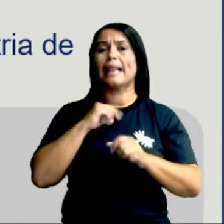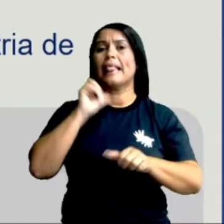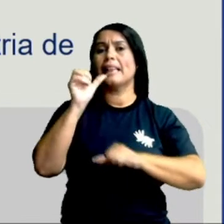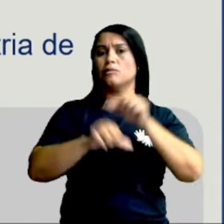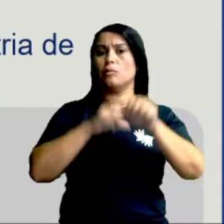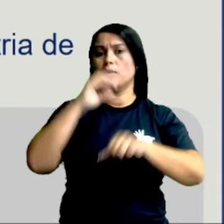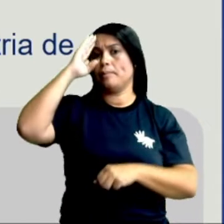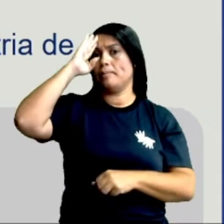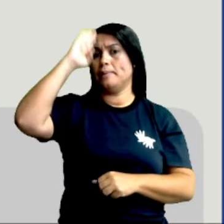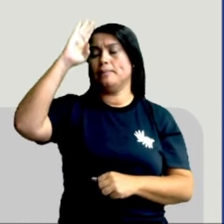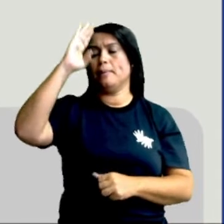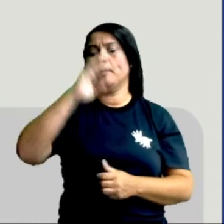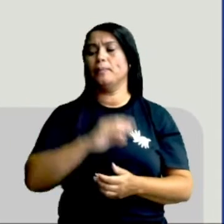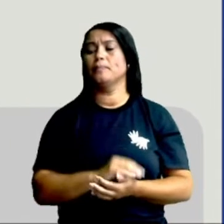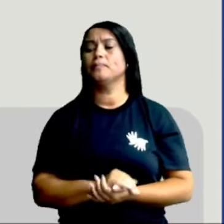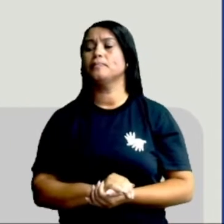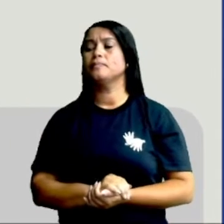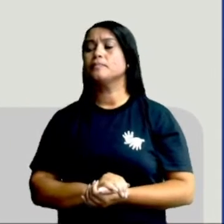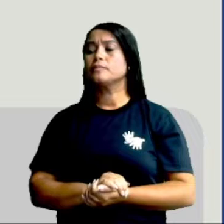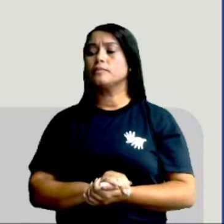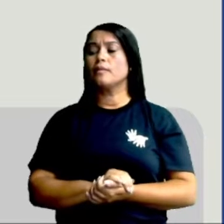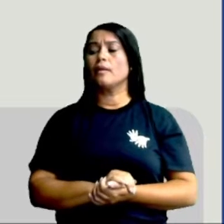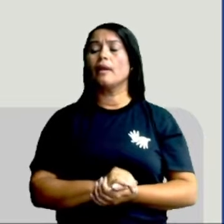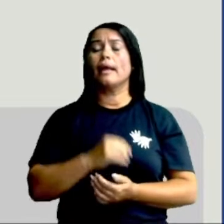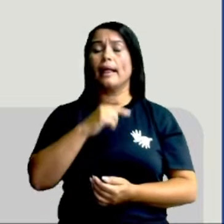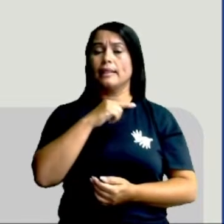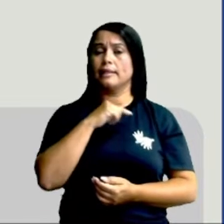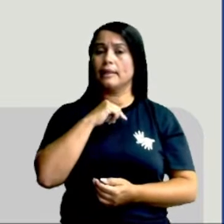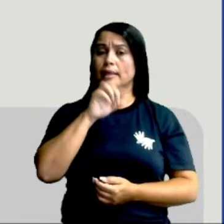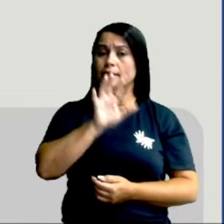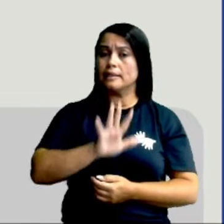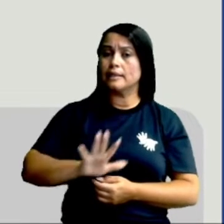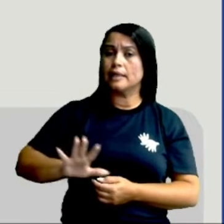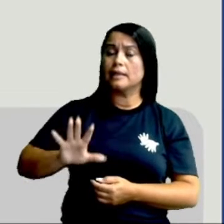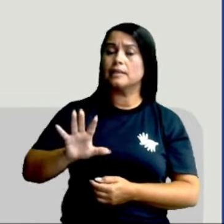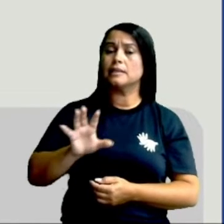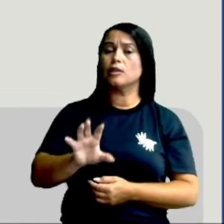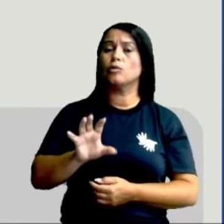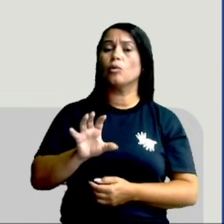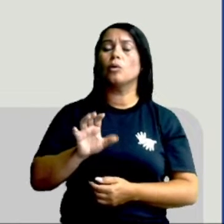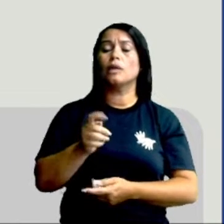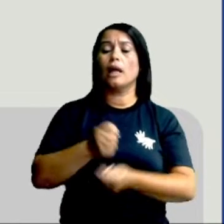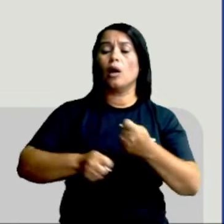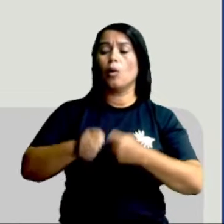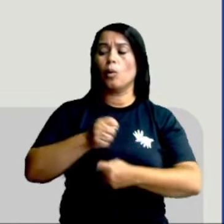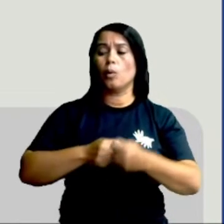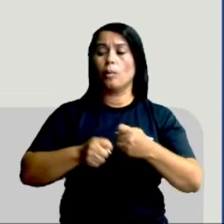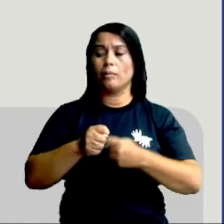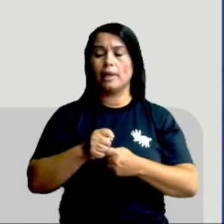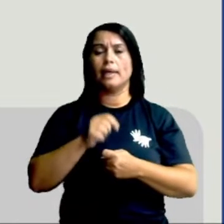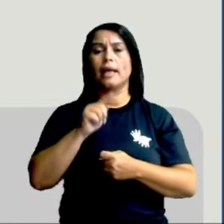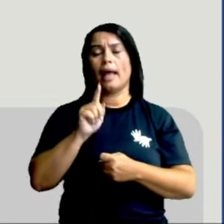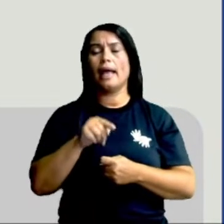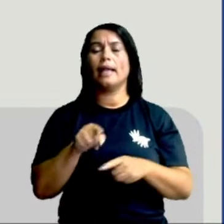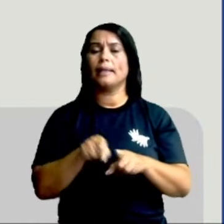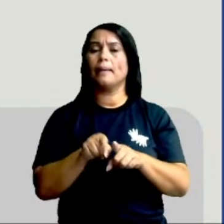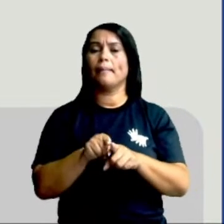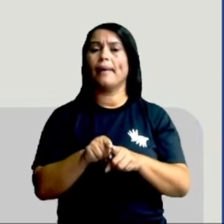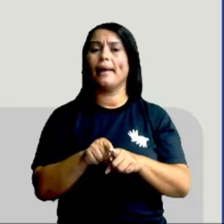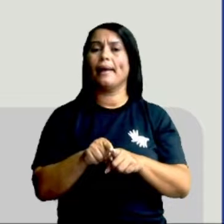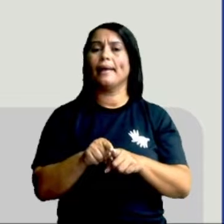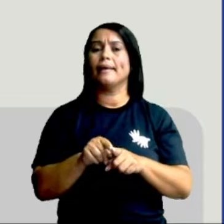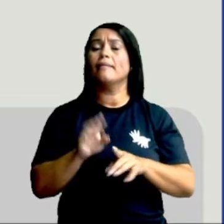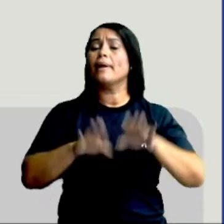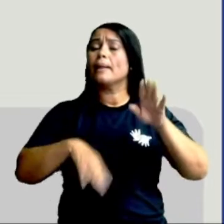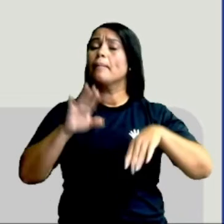é o principal. É neste setor da economia, ele é muito vulnerável, tá? Pois depende muito dos fenômenos